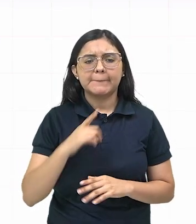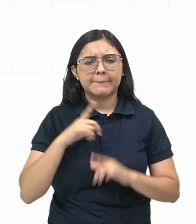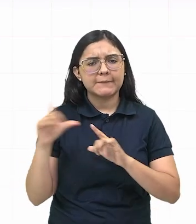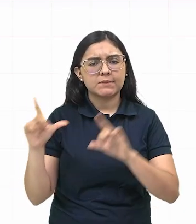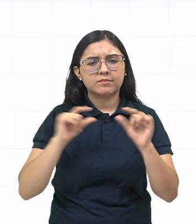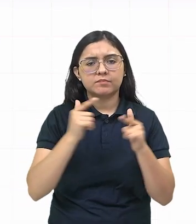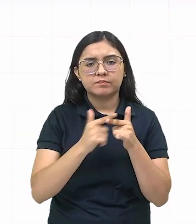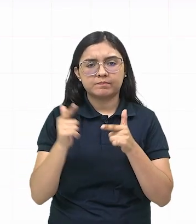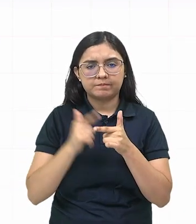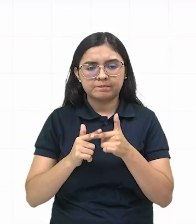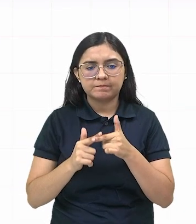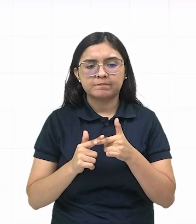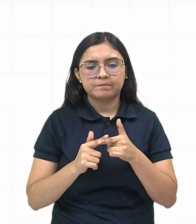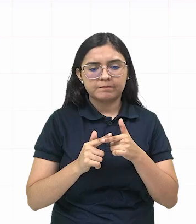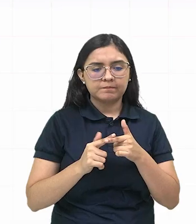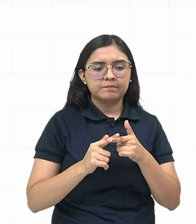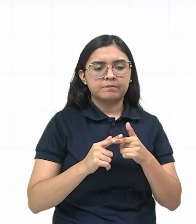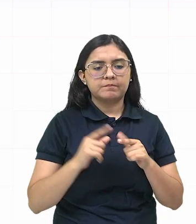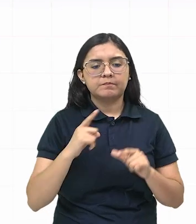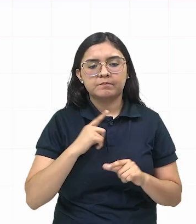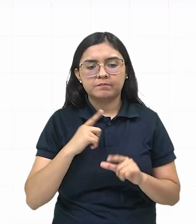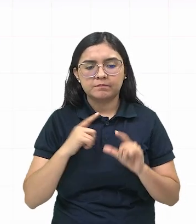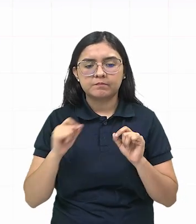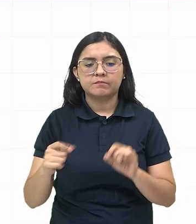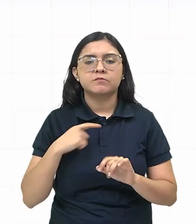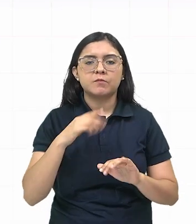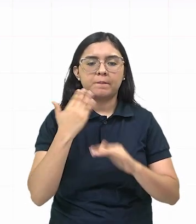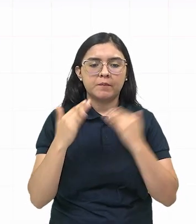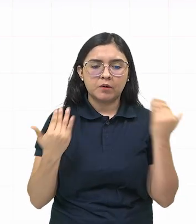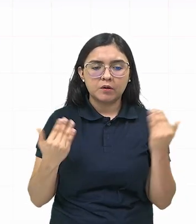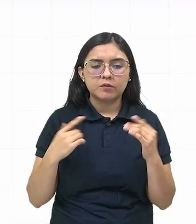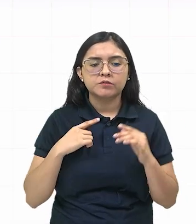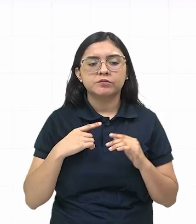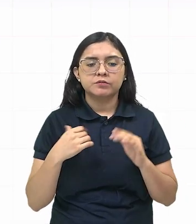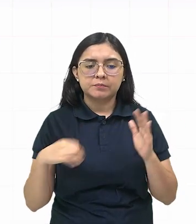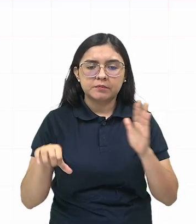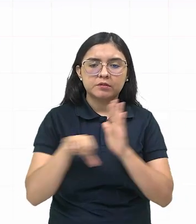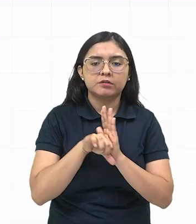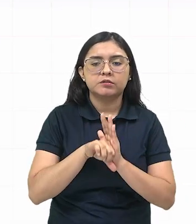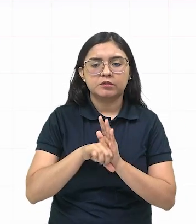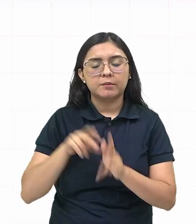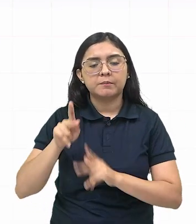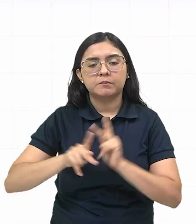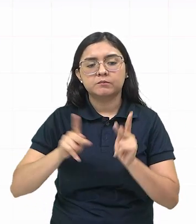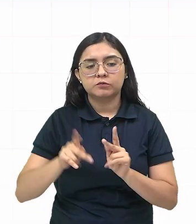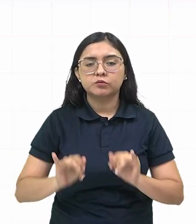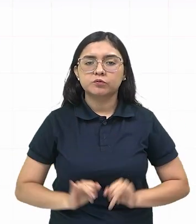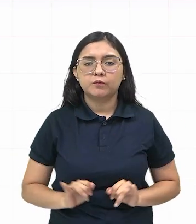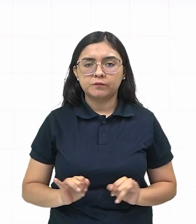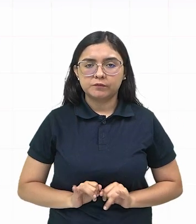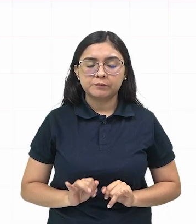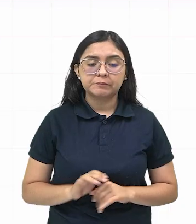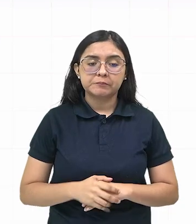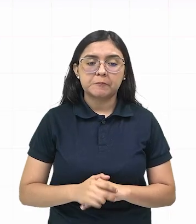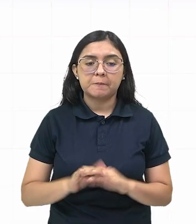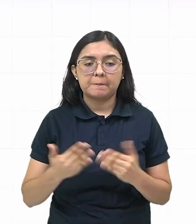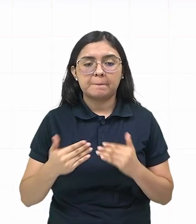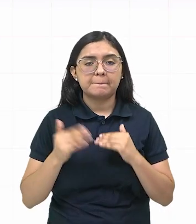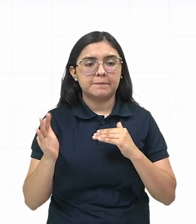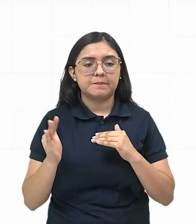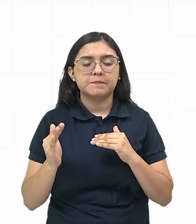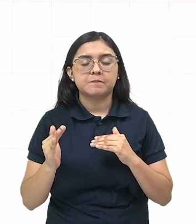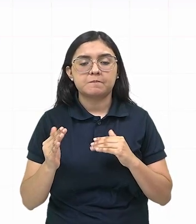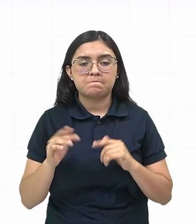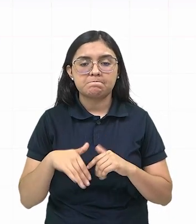diminuir problemas como esse aí, ó. O índice de homicídio, de criminalidade entre a população negra, muito mais